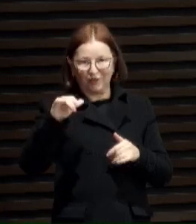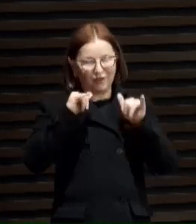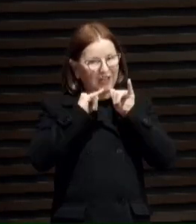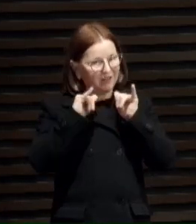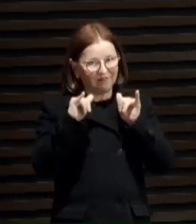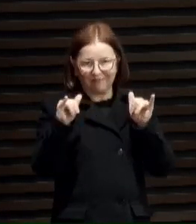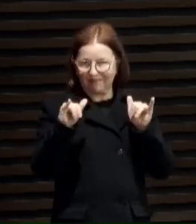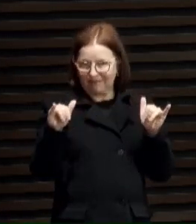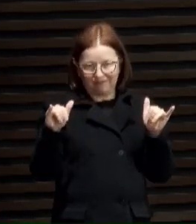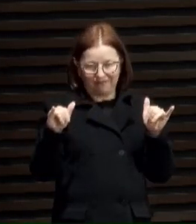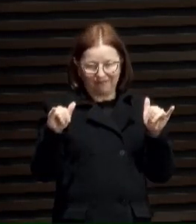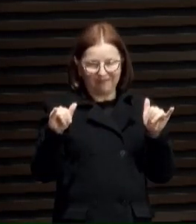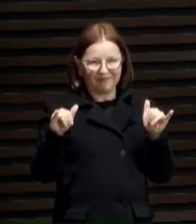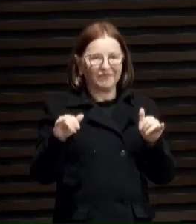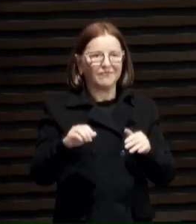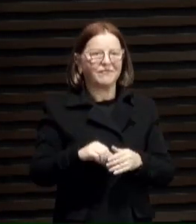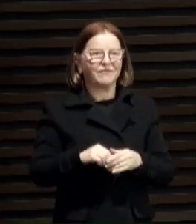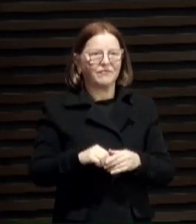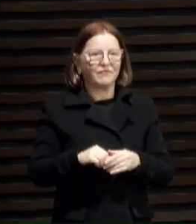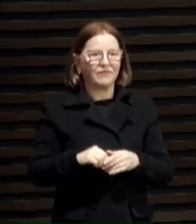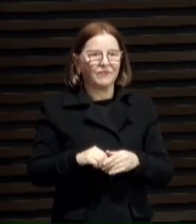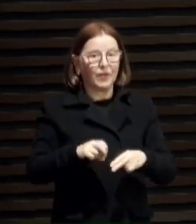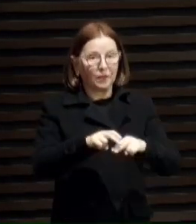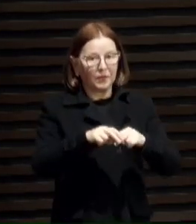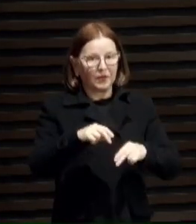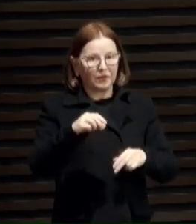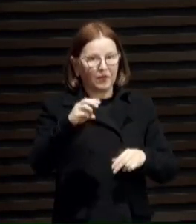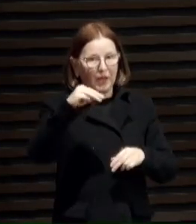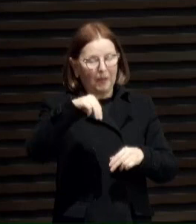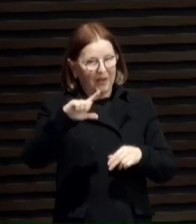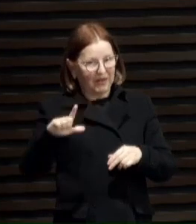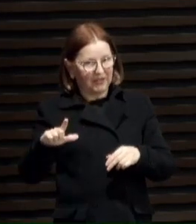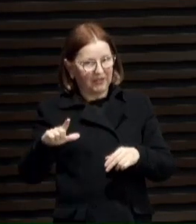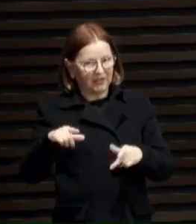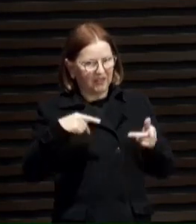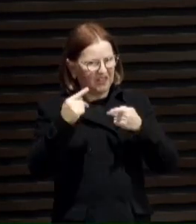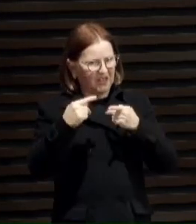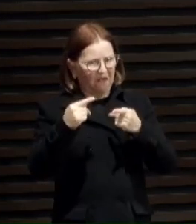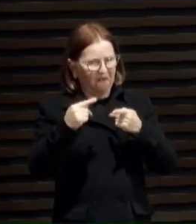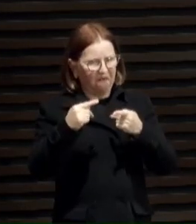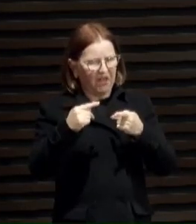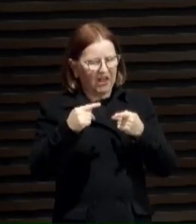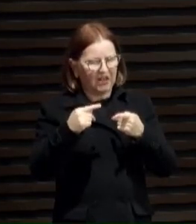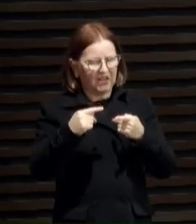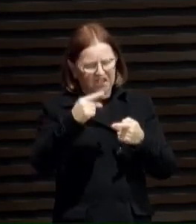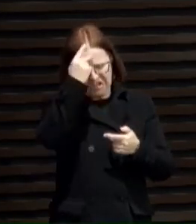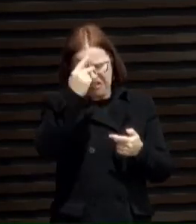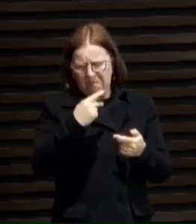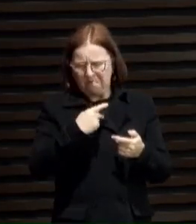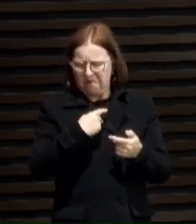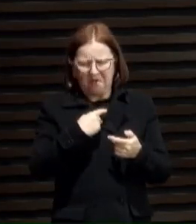Então a sentença é de Deus. Por isso Malaquias não fala de si mesmo. Não fala de quem era, não fala de